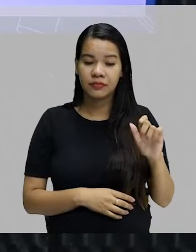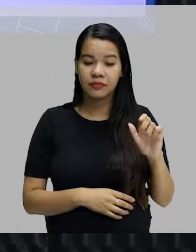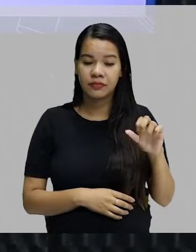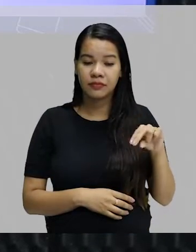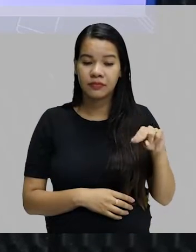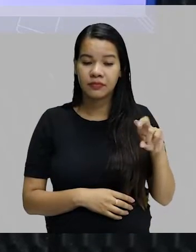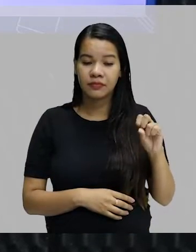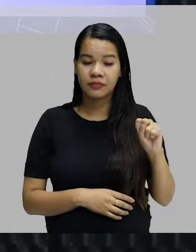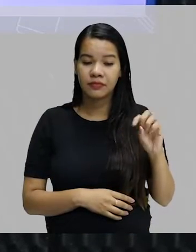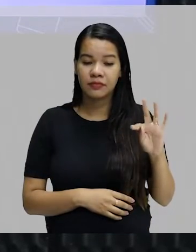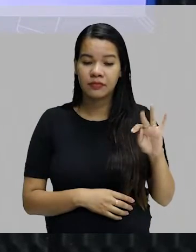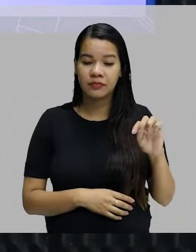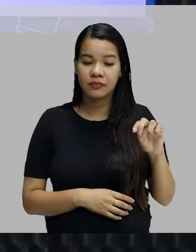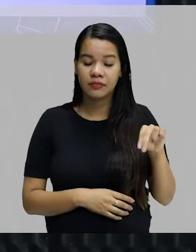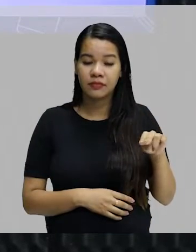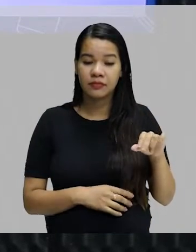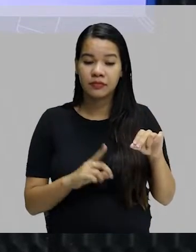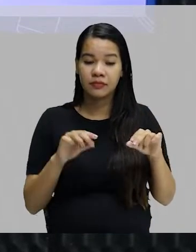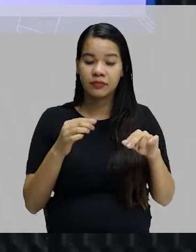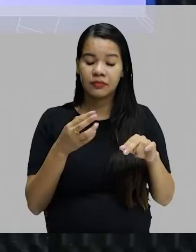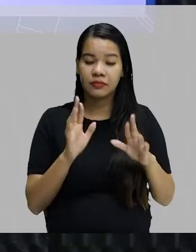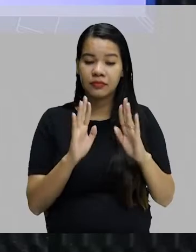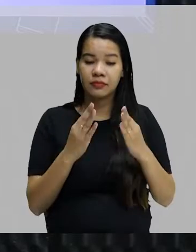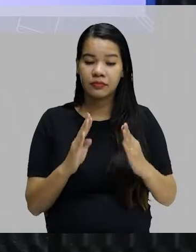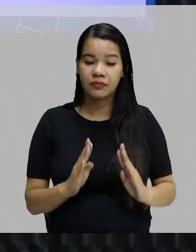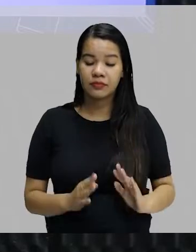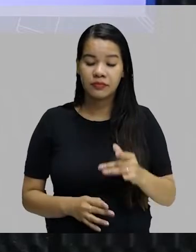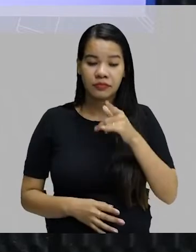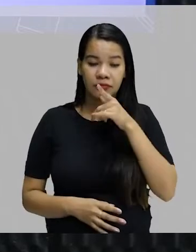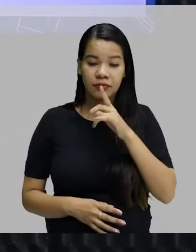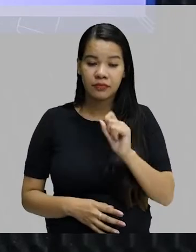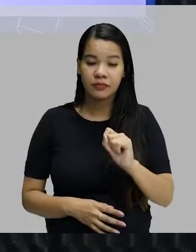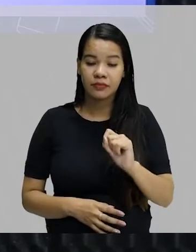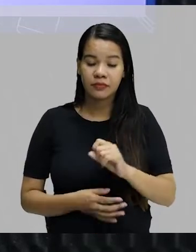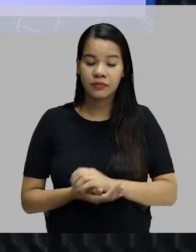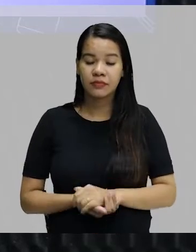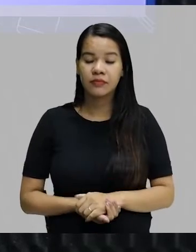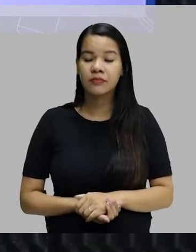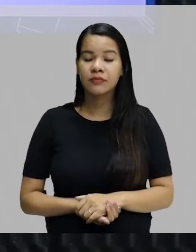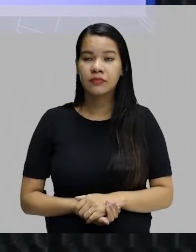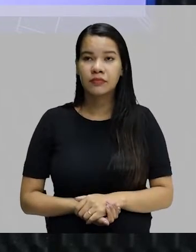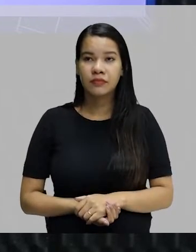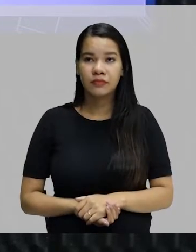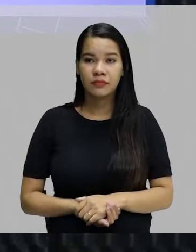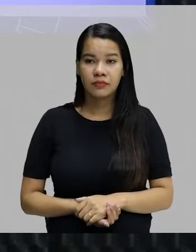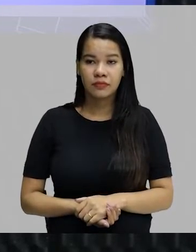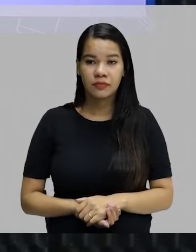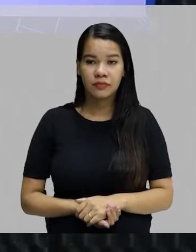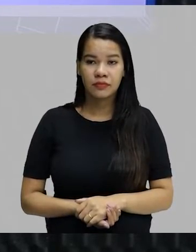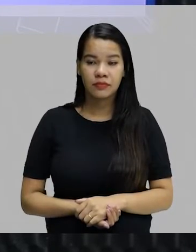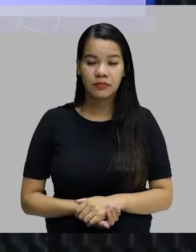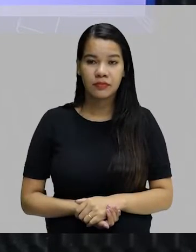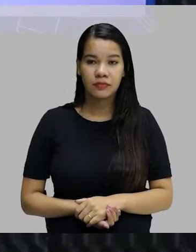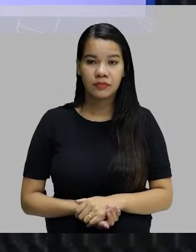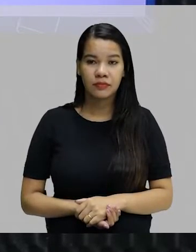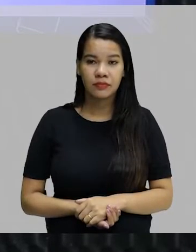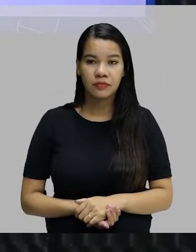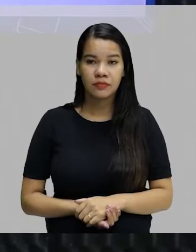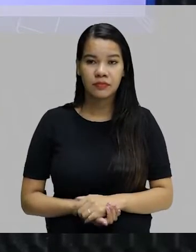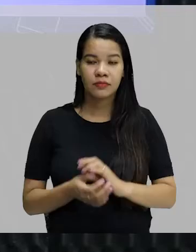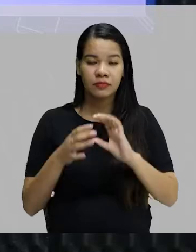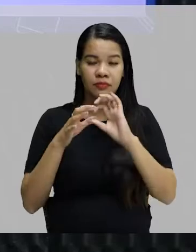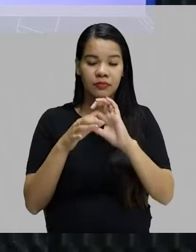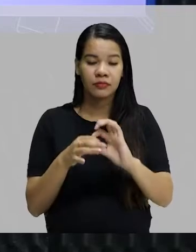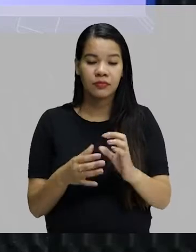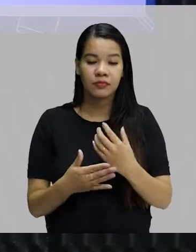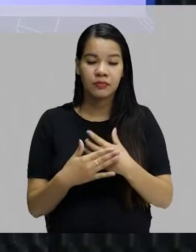da linguagem, necessariamente. Ou num primeiro momento uma estrutura extremamente lógica, ou num segundo momento, dentro de um contexto